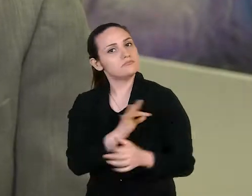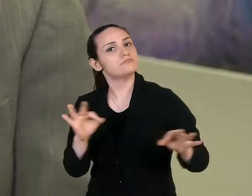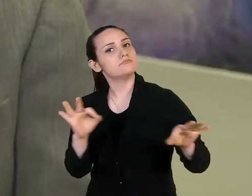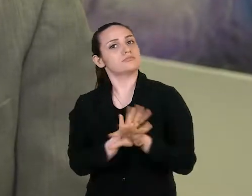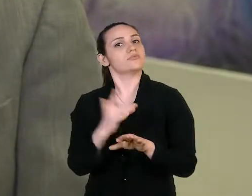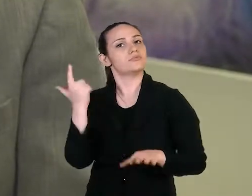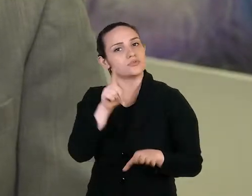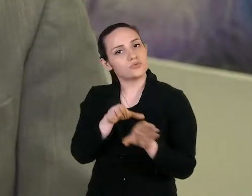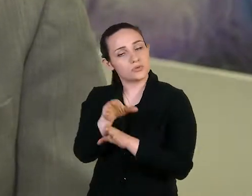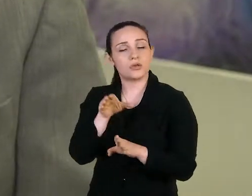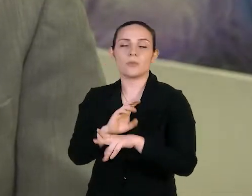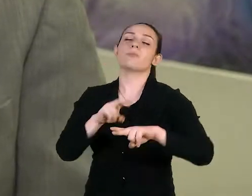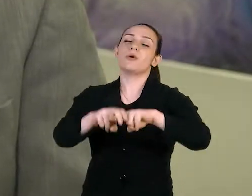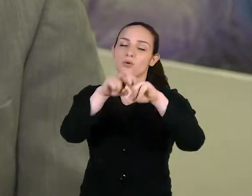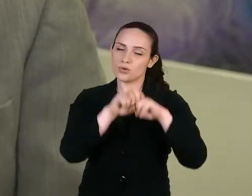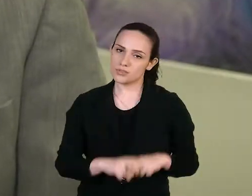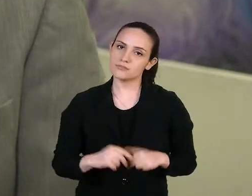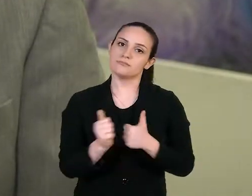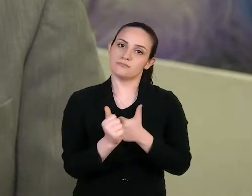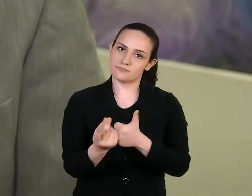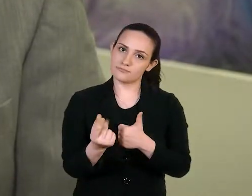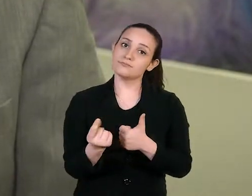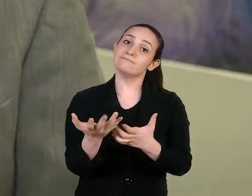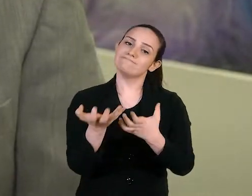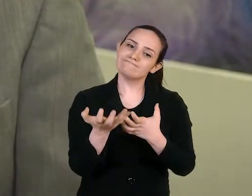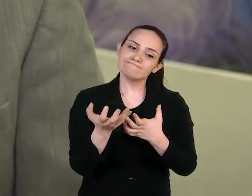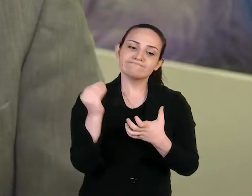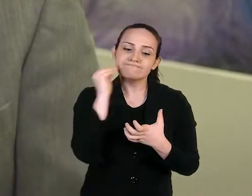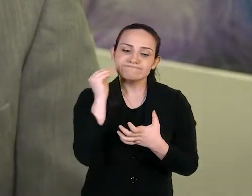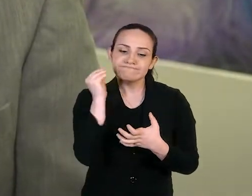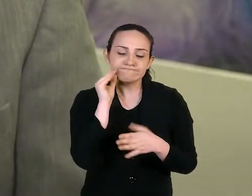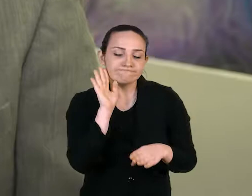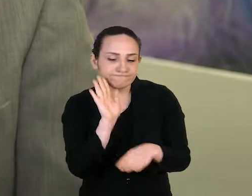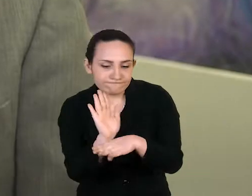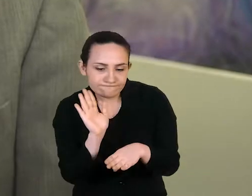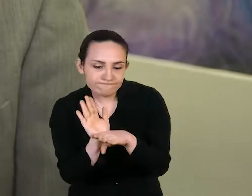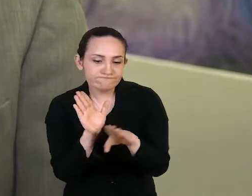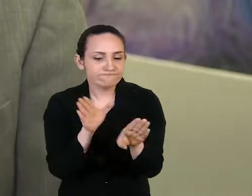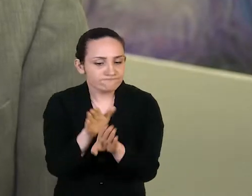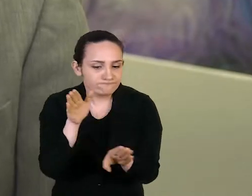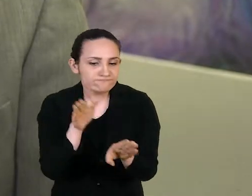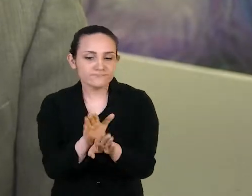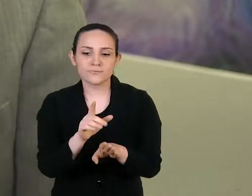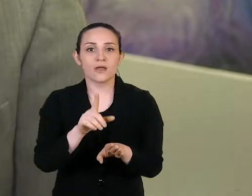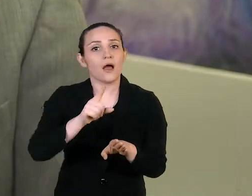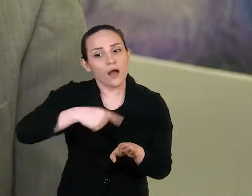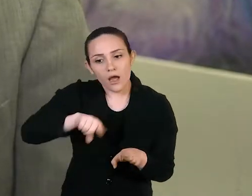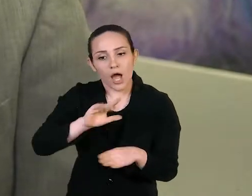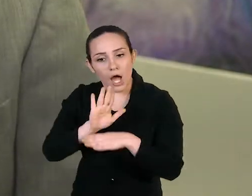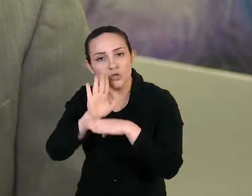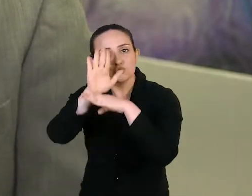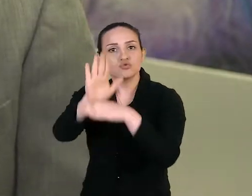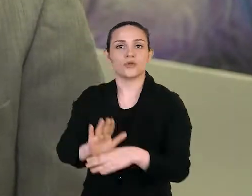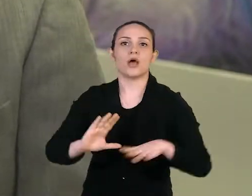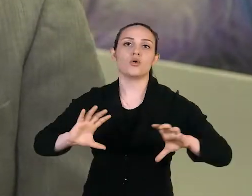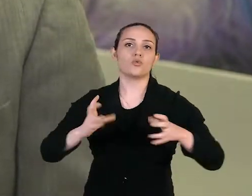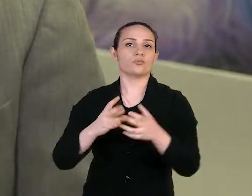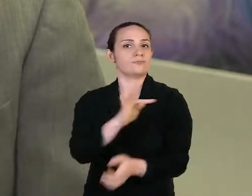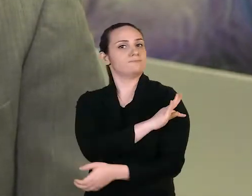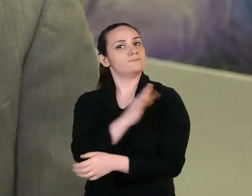preparada. E o tribunal vem justamente para tentar auxiliar para que essas equipes se tornem